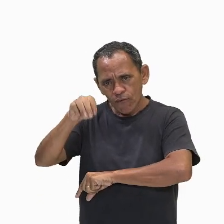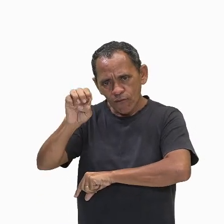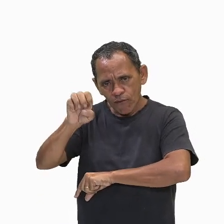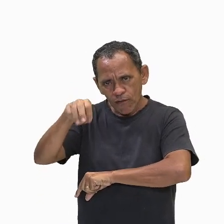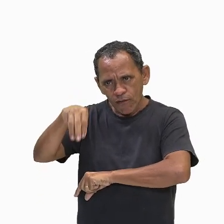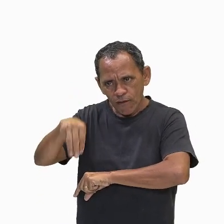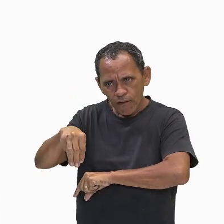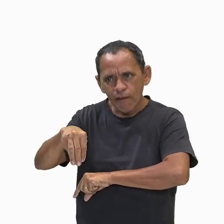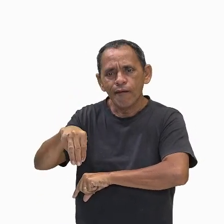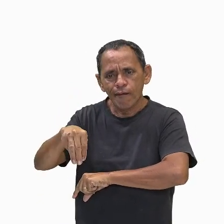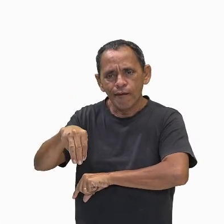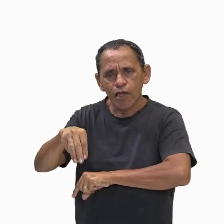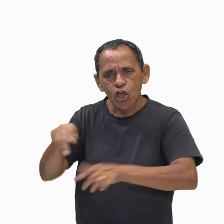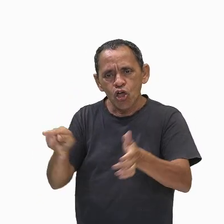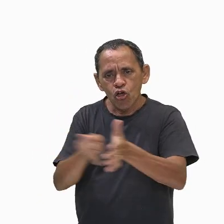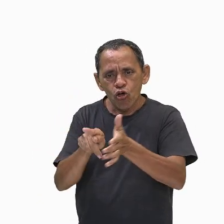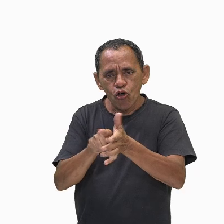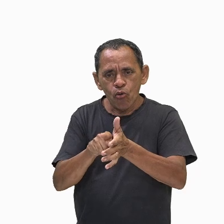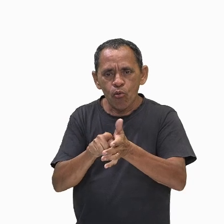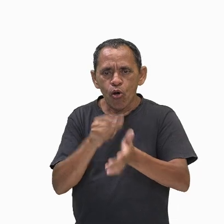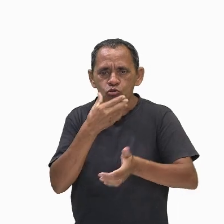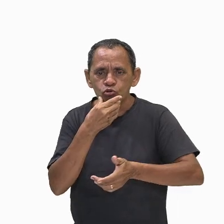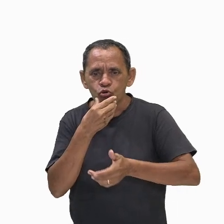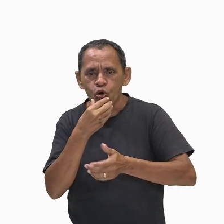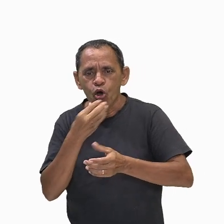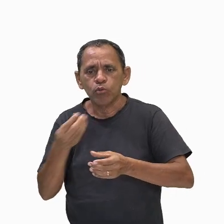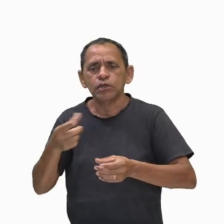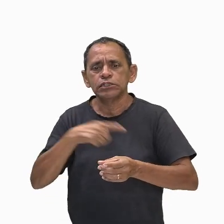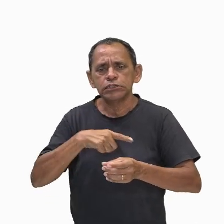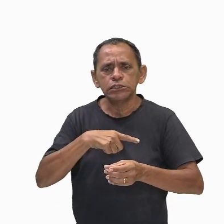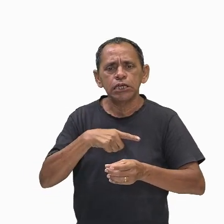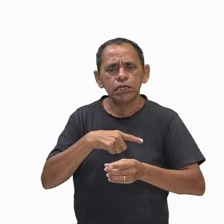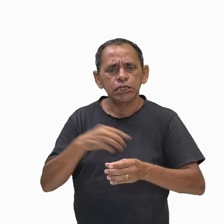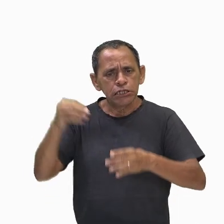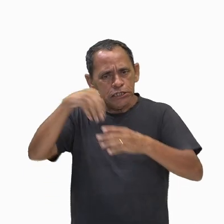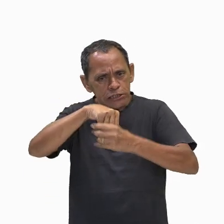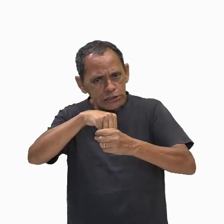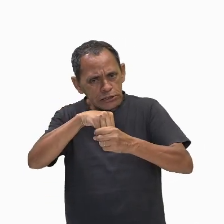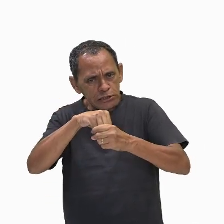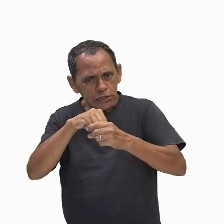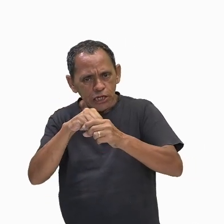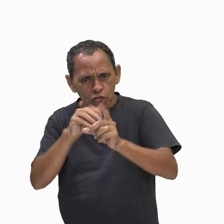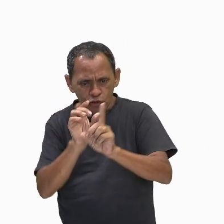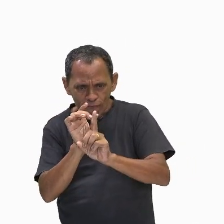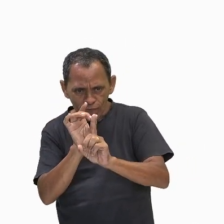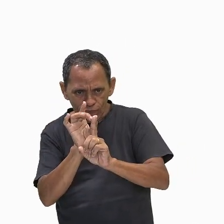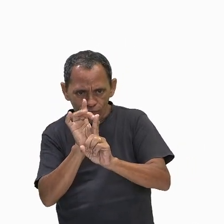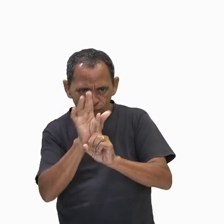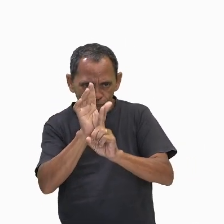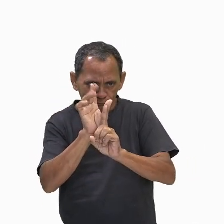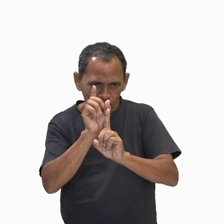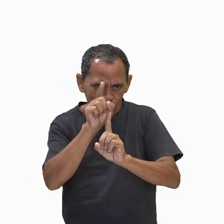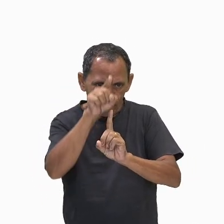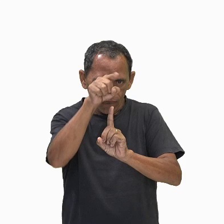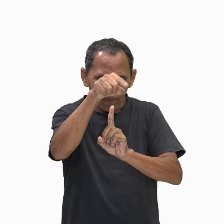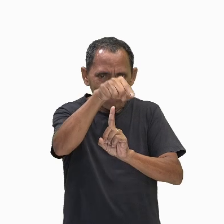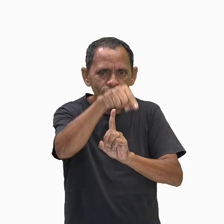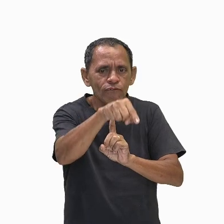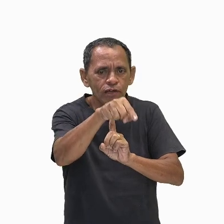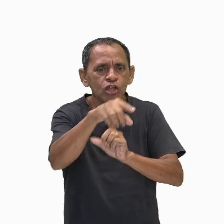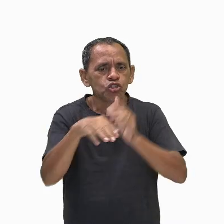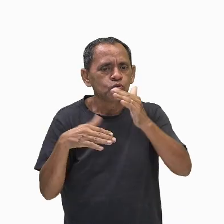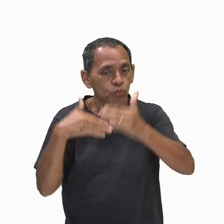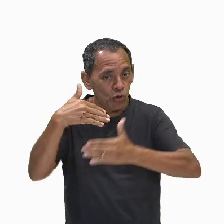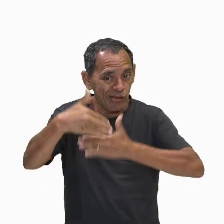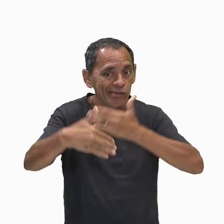que contém espermatozoides, e a partir do lançamento, a partir dos processos ali de